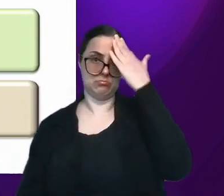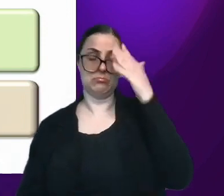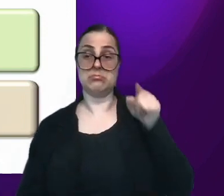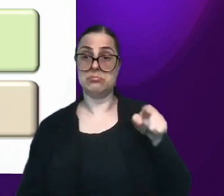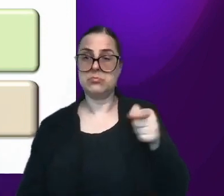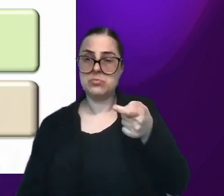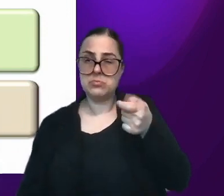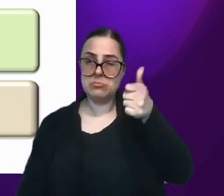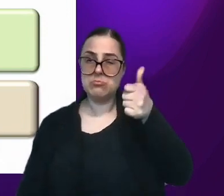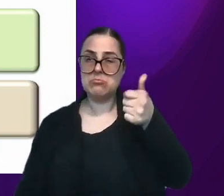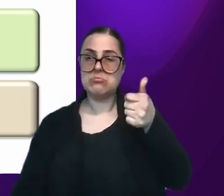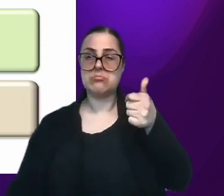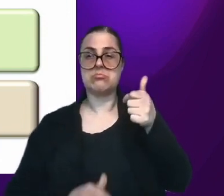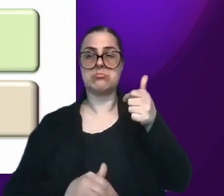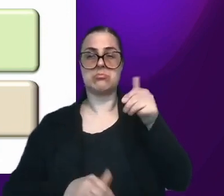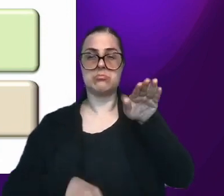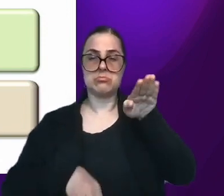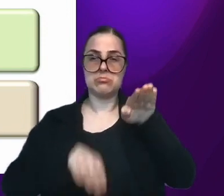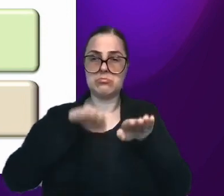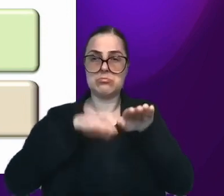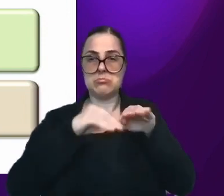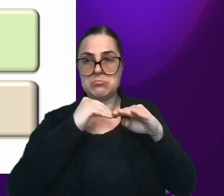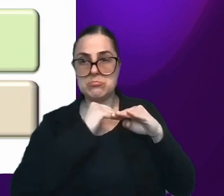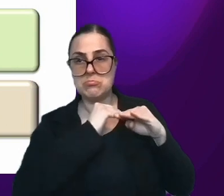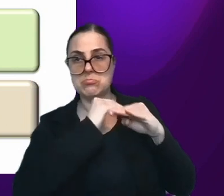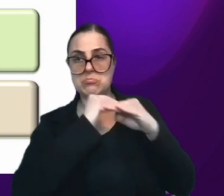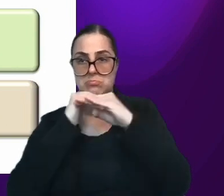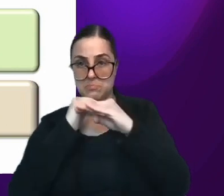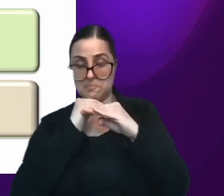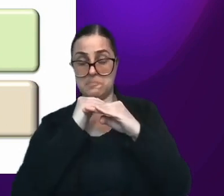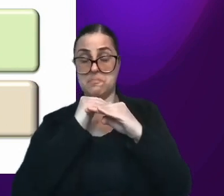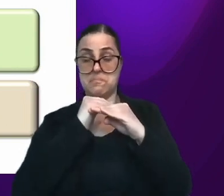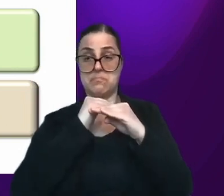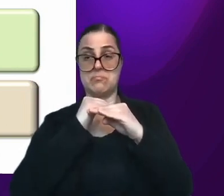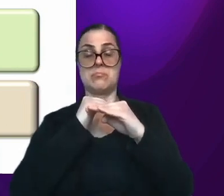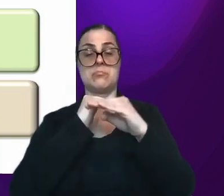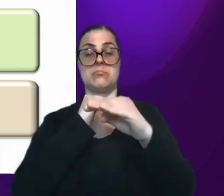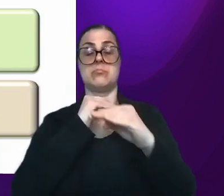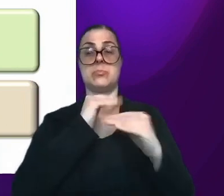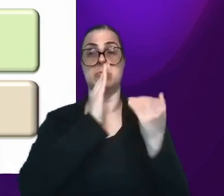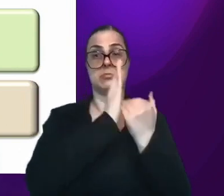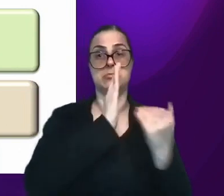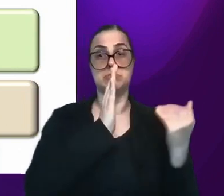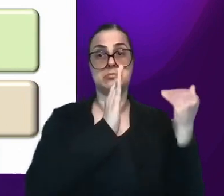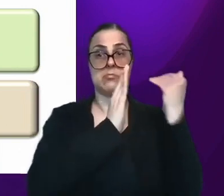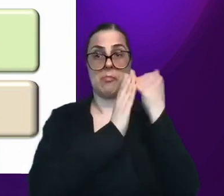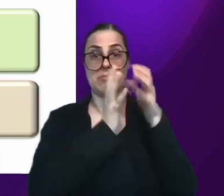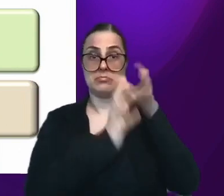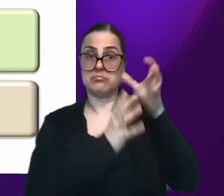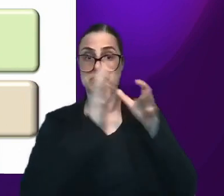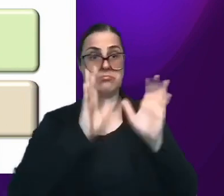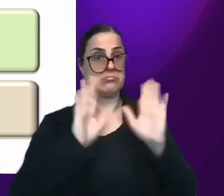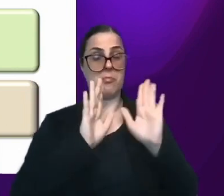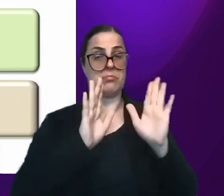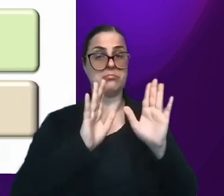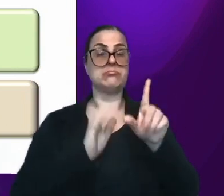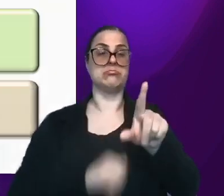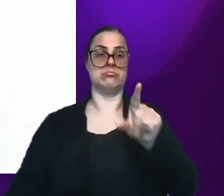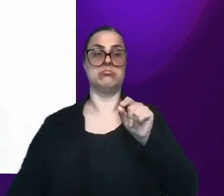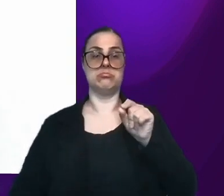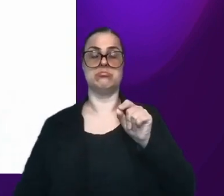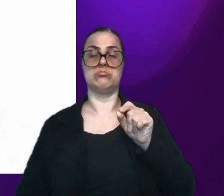e em sobrecarga volêmica, a tendência é a escolha do método estendido e, particularmente,